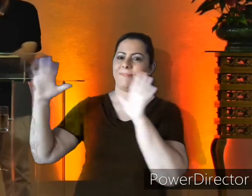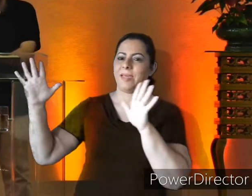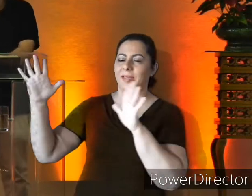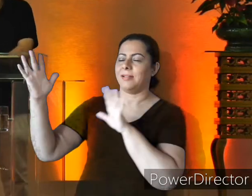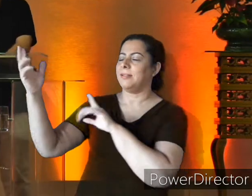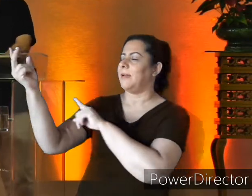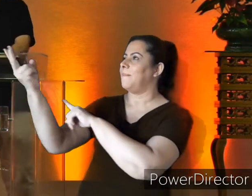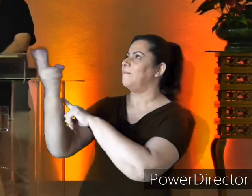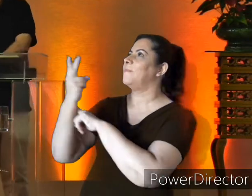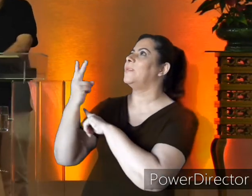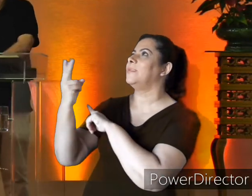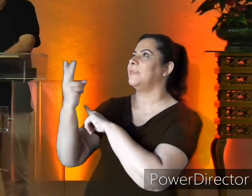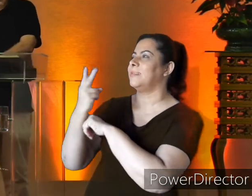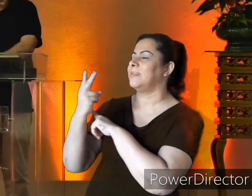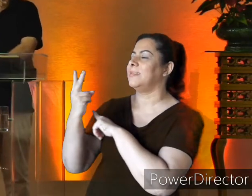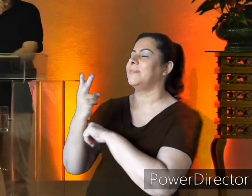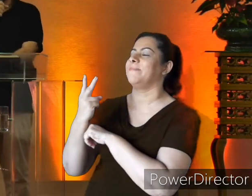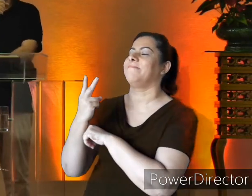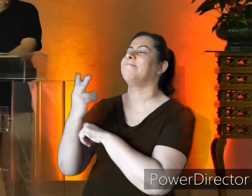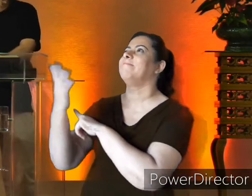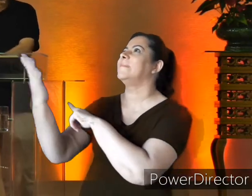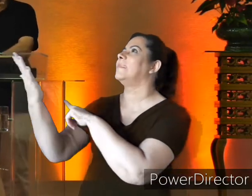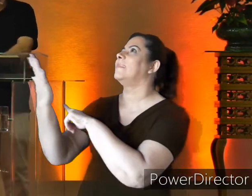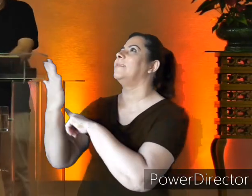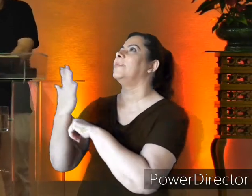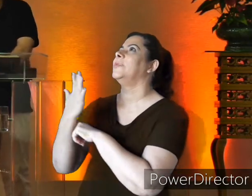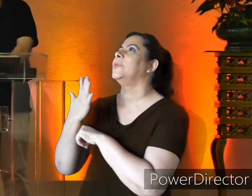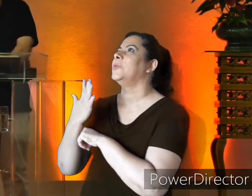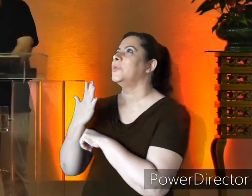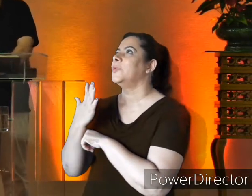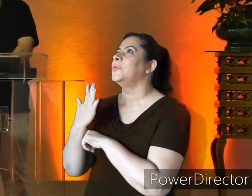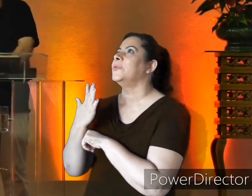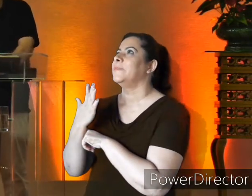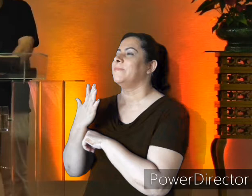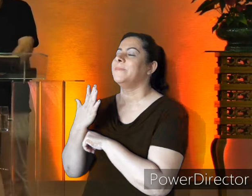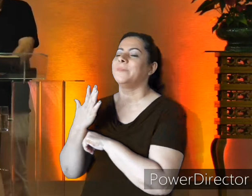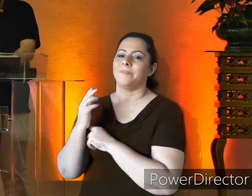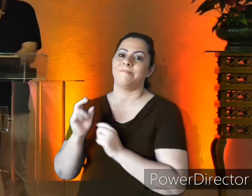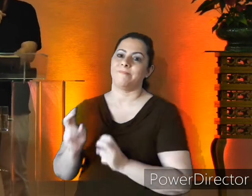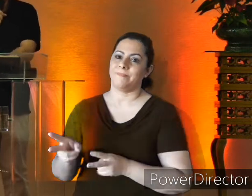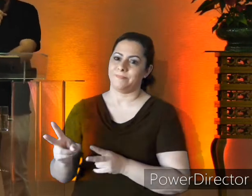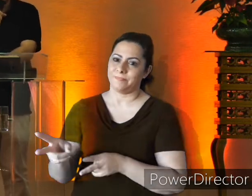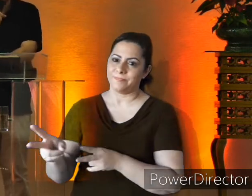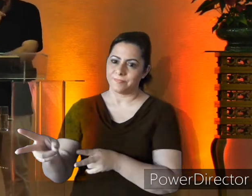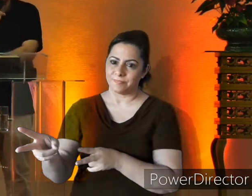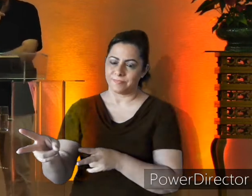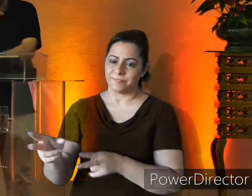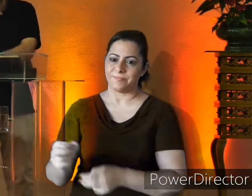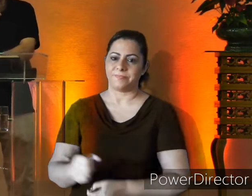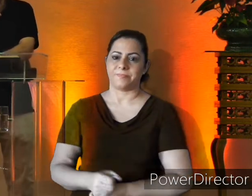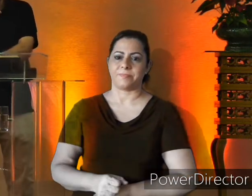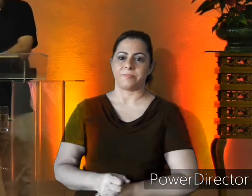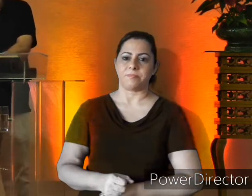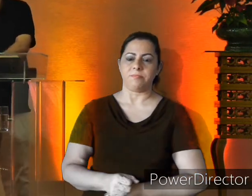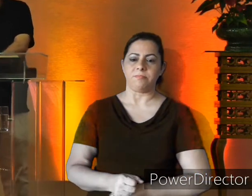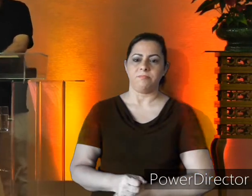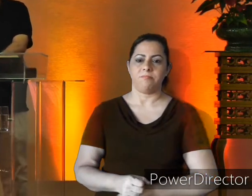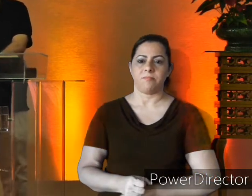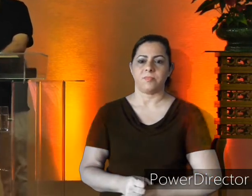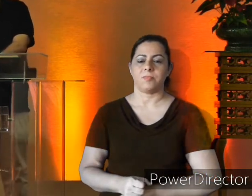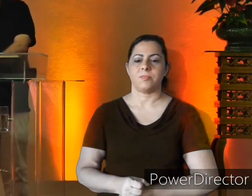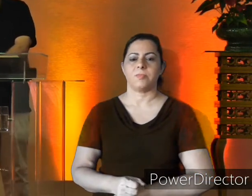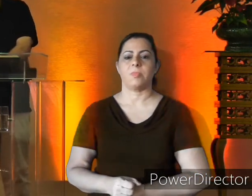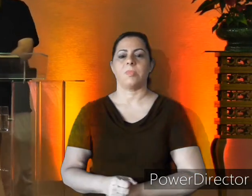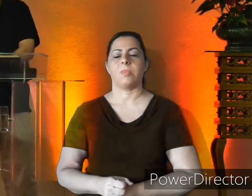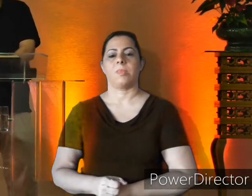Deus, Ele nos guarda. Deus vem em nosso socorro. Quando avisaram o rei da Síria, onde